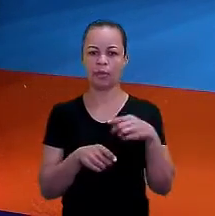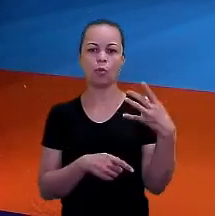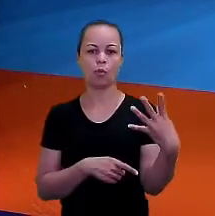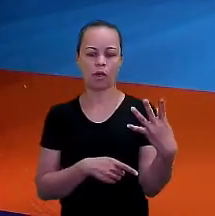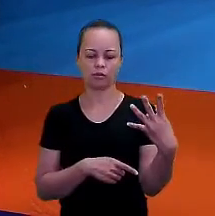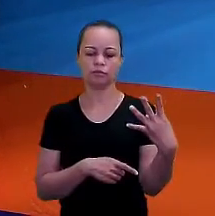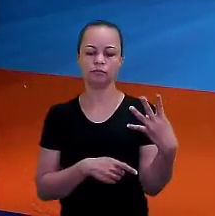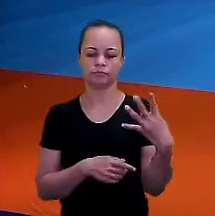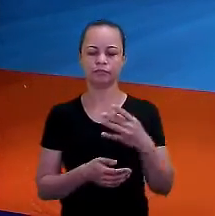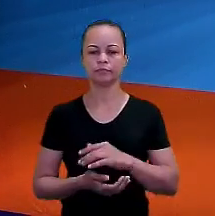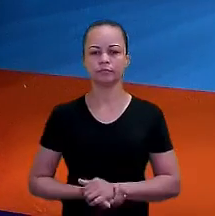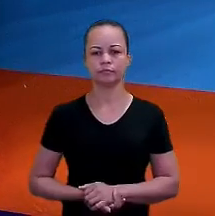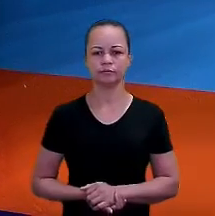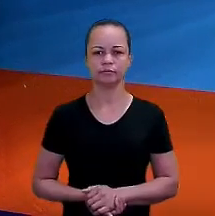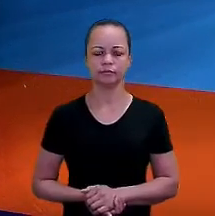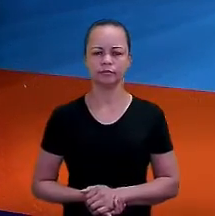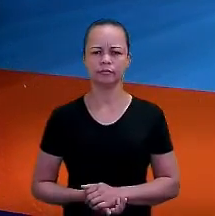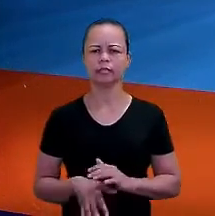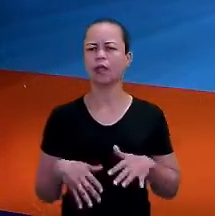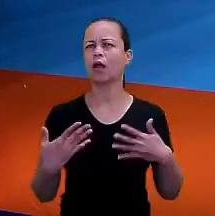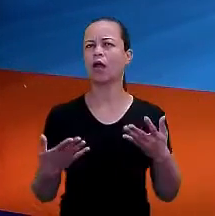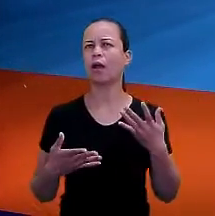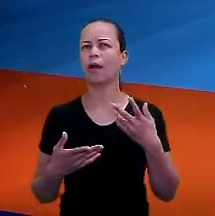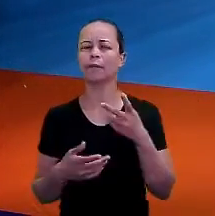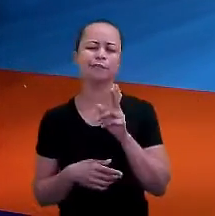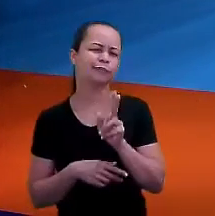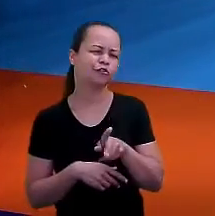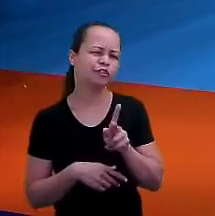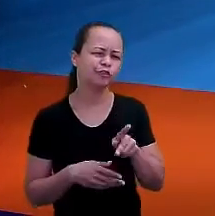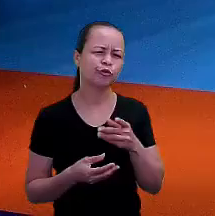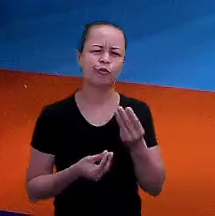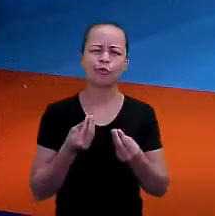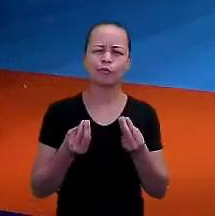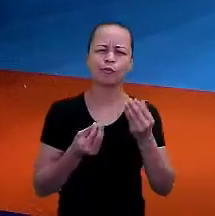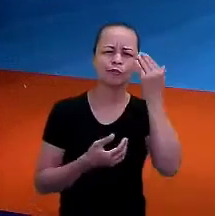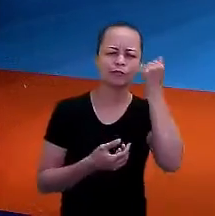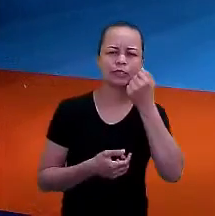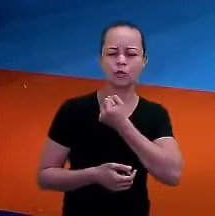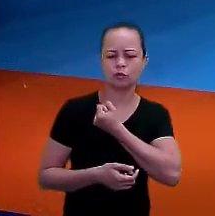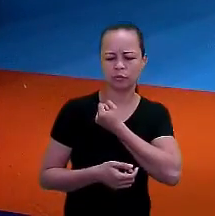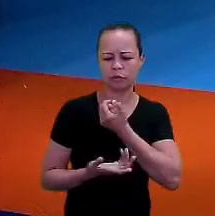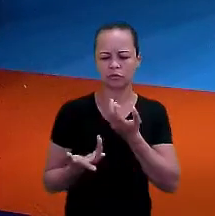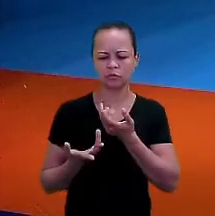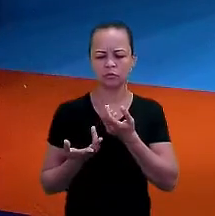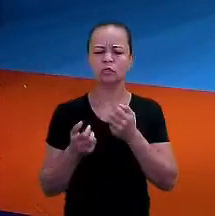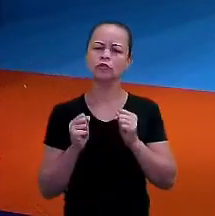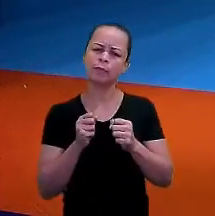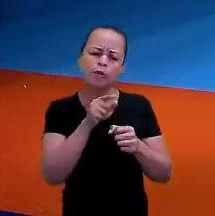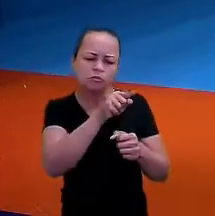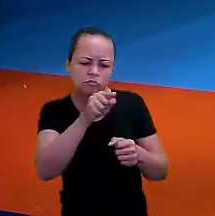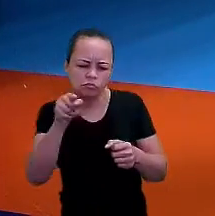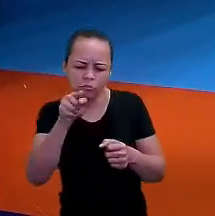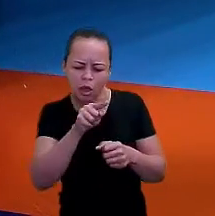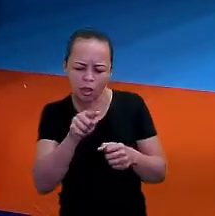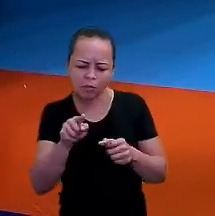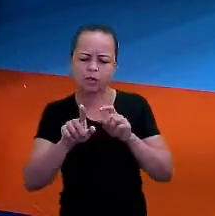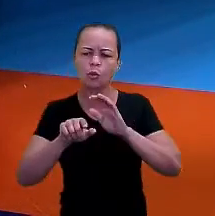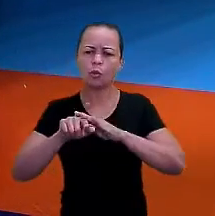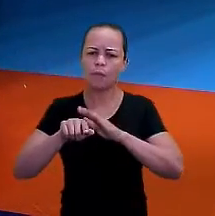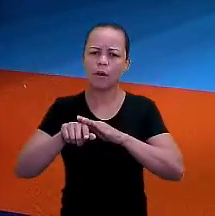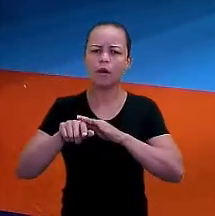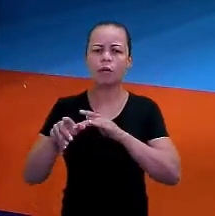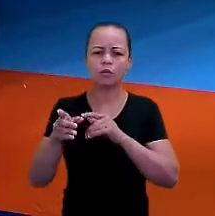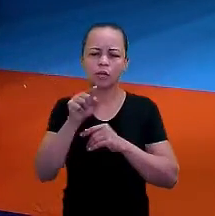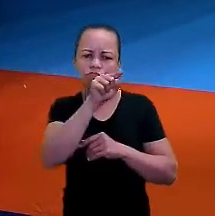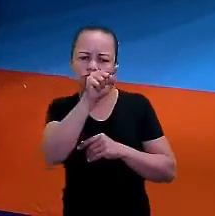tá certo? Ah, professora, como é que eu sei o número? Você pode com o dedinho, gente, ó, como eu fiz aqui, ó. Só